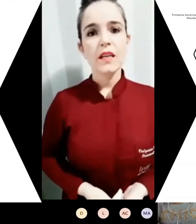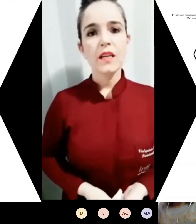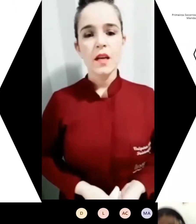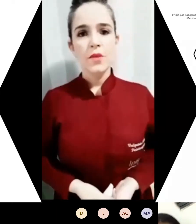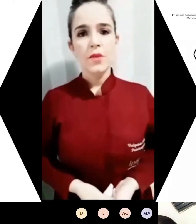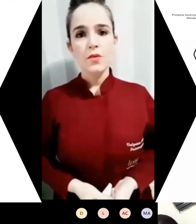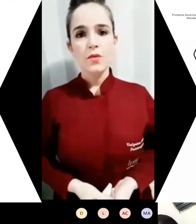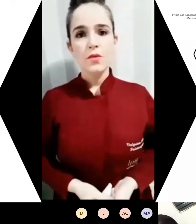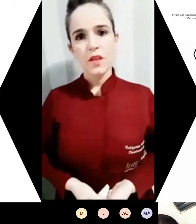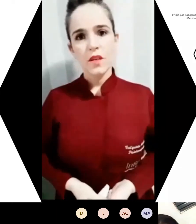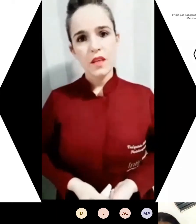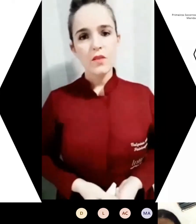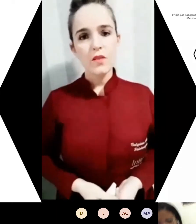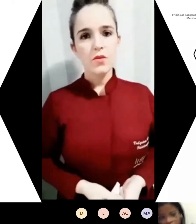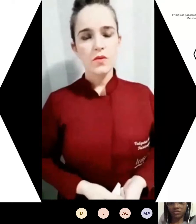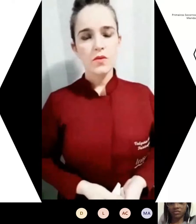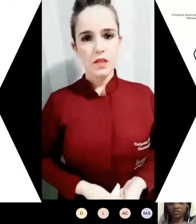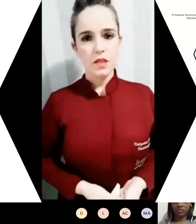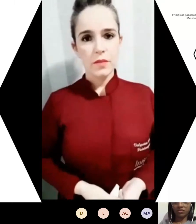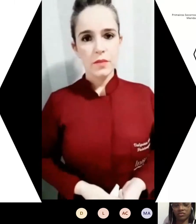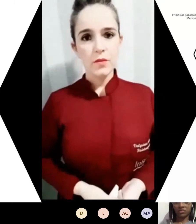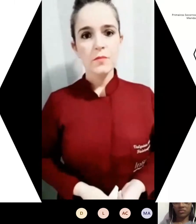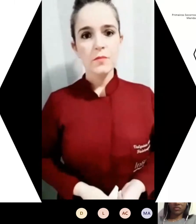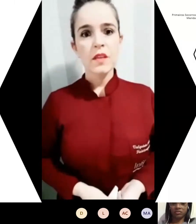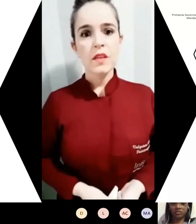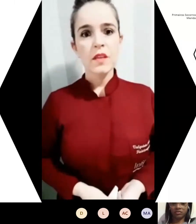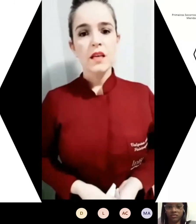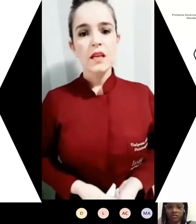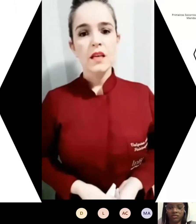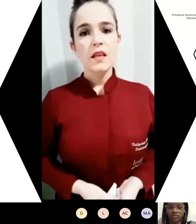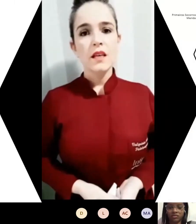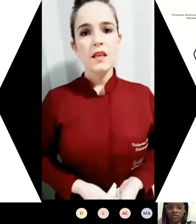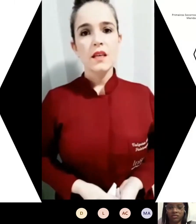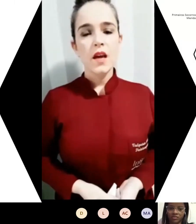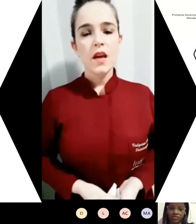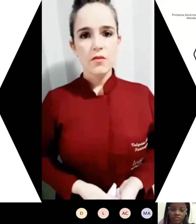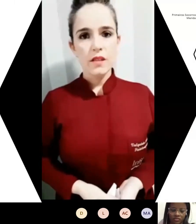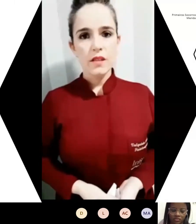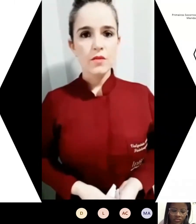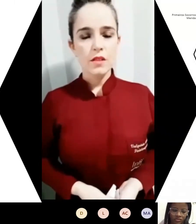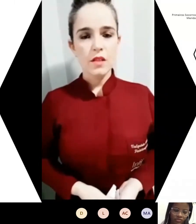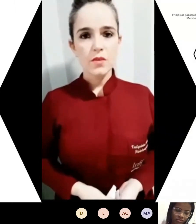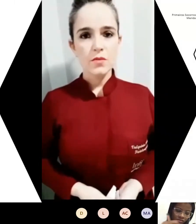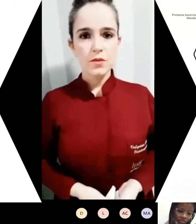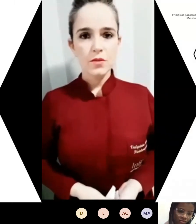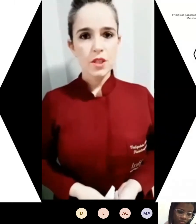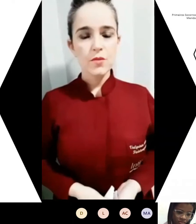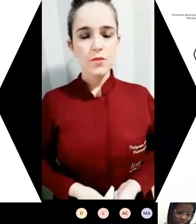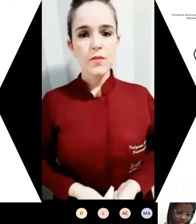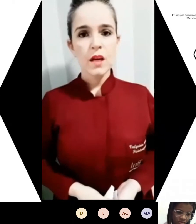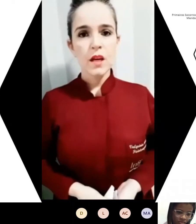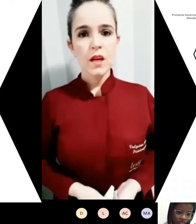Olá, como vai? Meu nome é Valquíria, eu sou fisioterapeuta e eu quero conversar com vocês